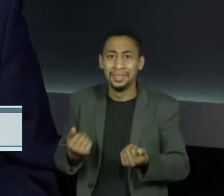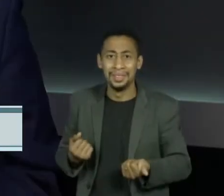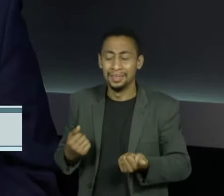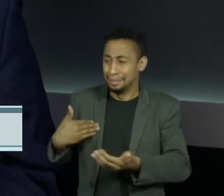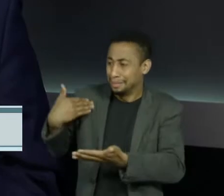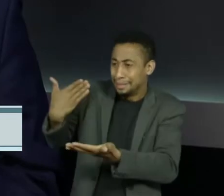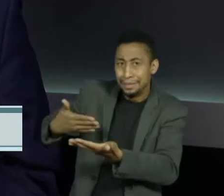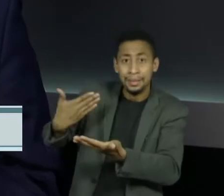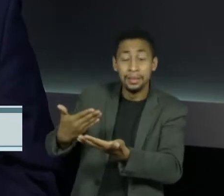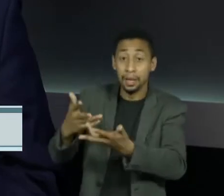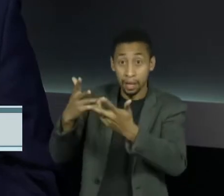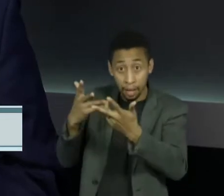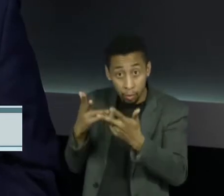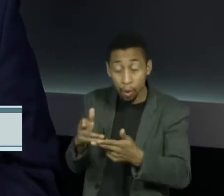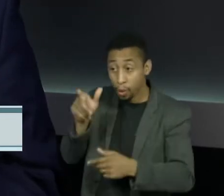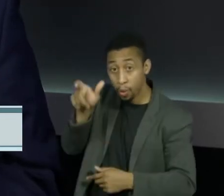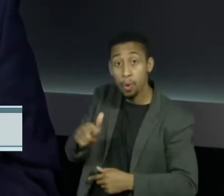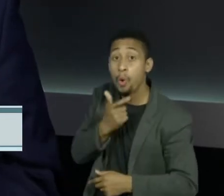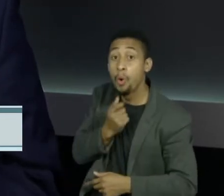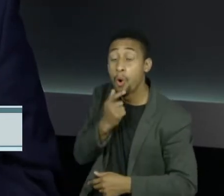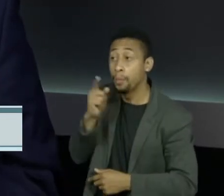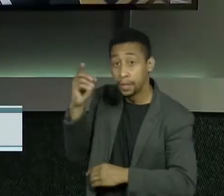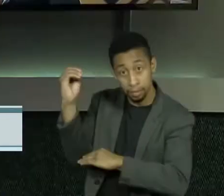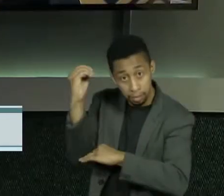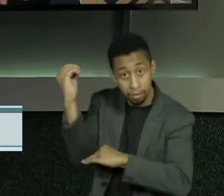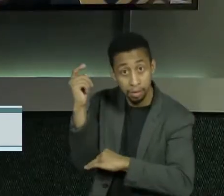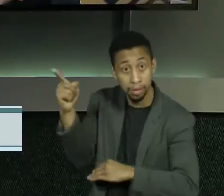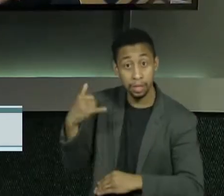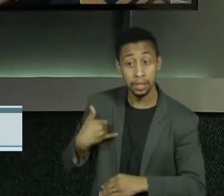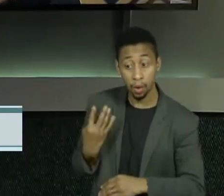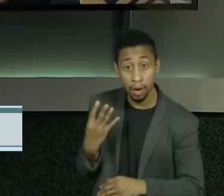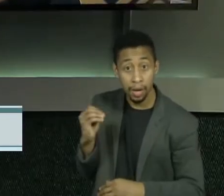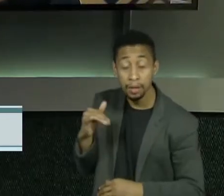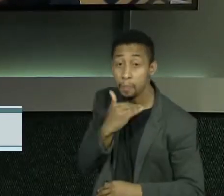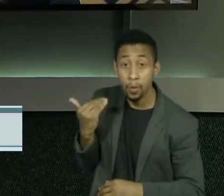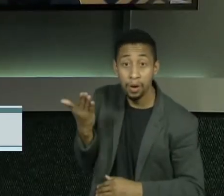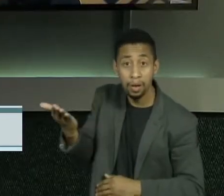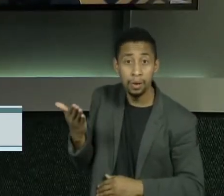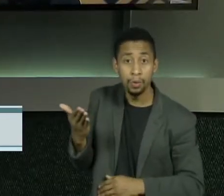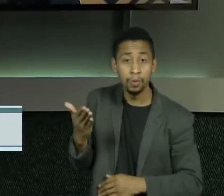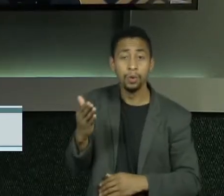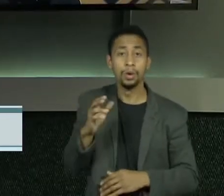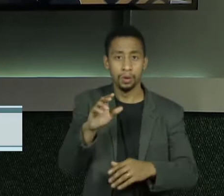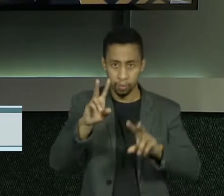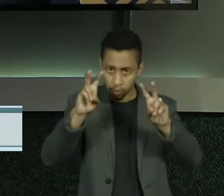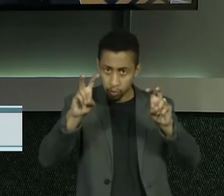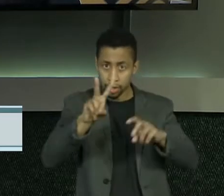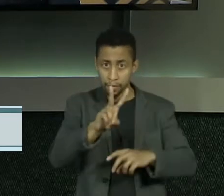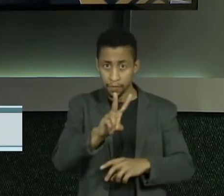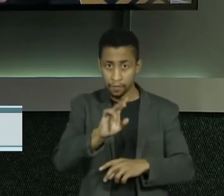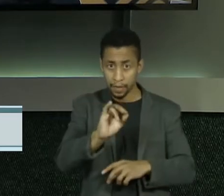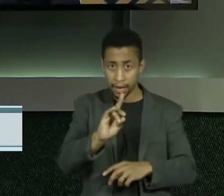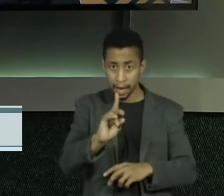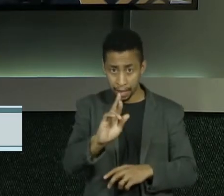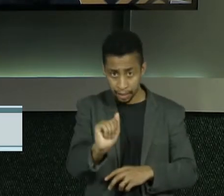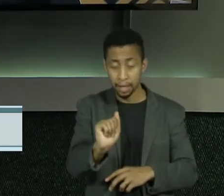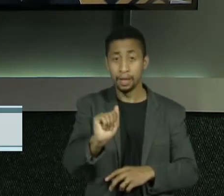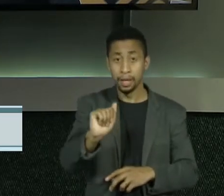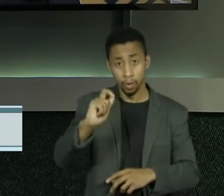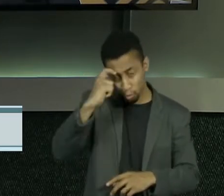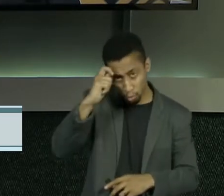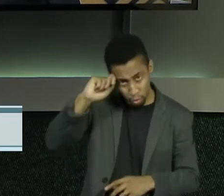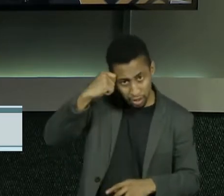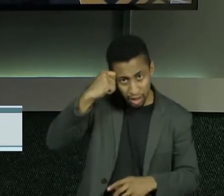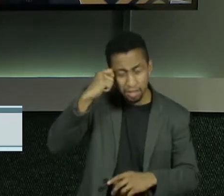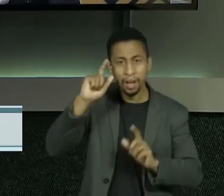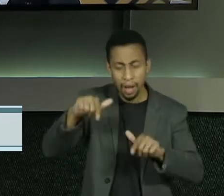esse cidadão negro de Porto Alegre. E a virada da consciência é quase um ato desesperado de